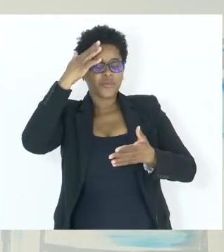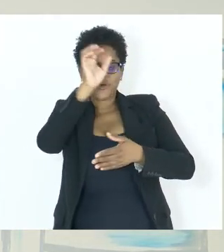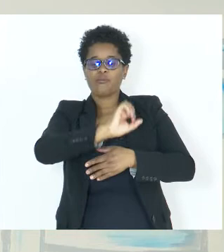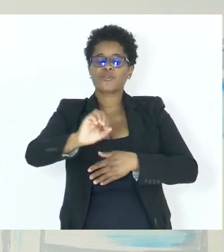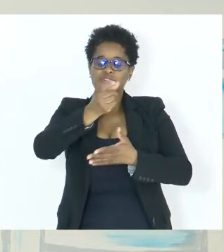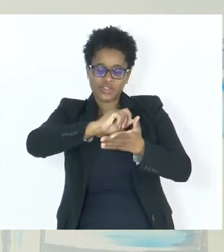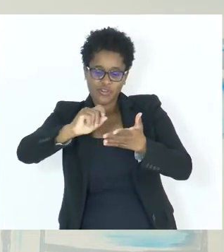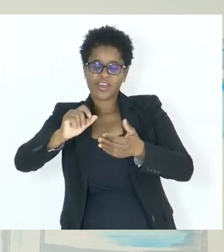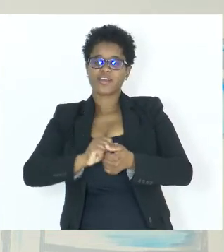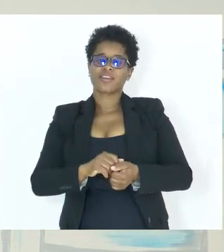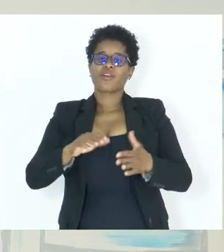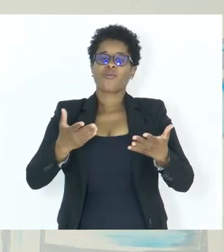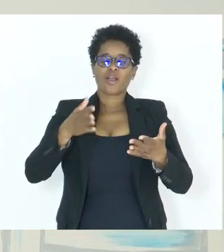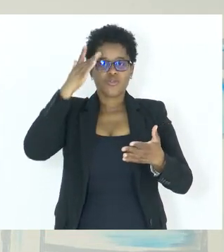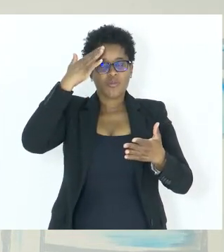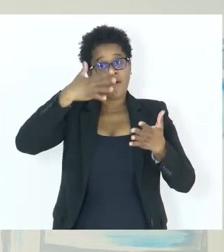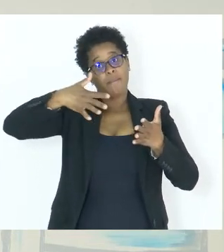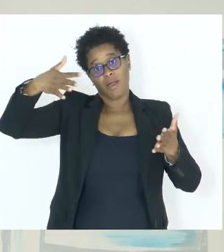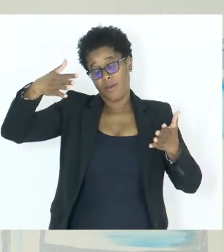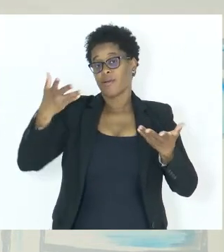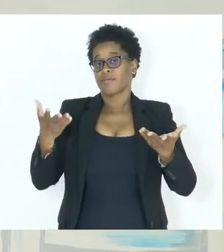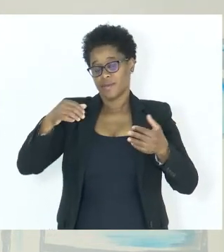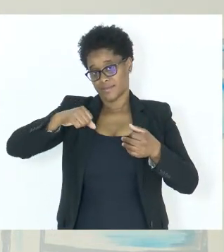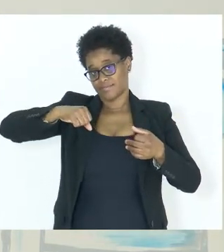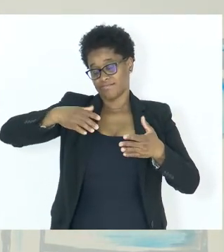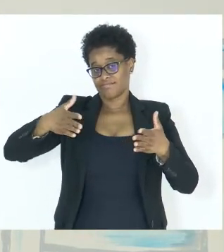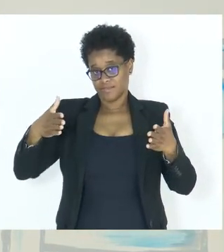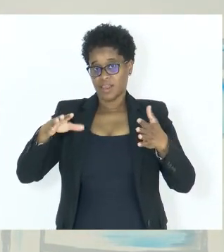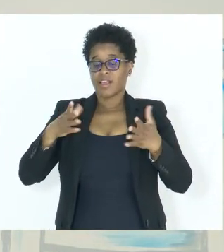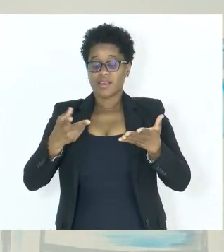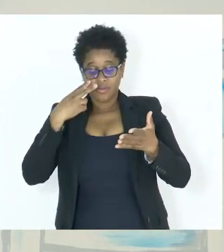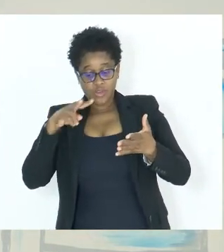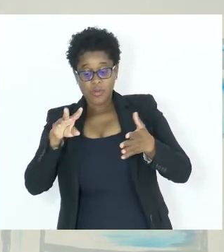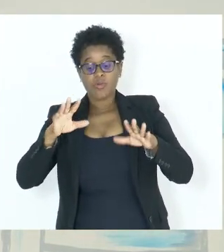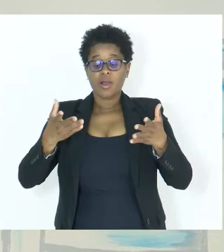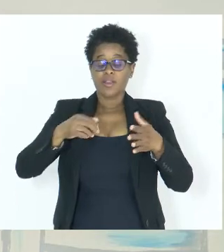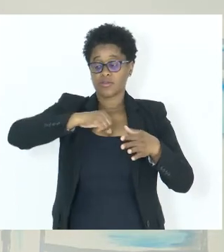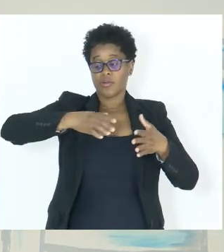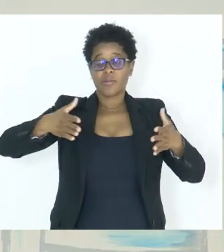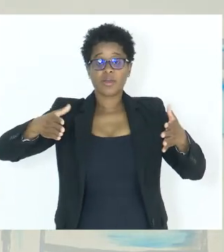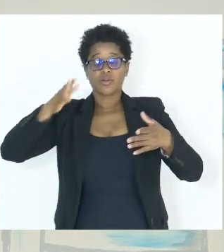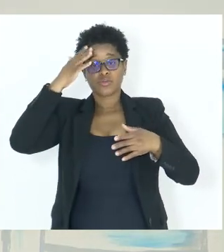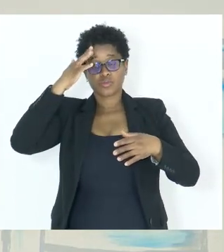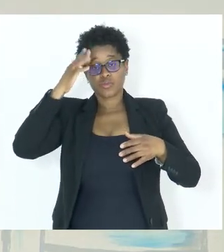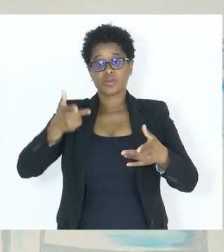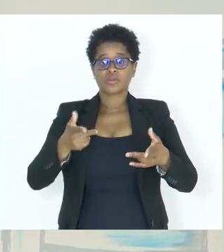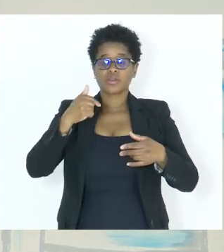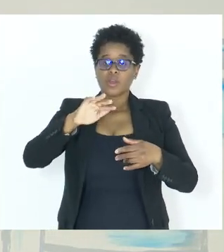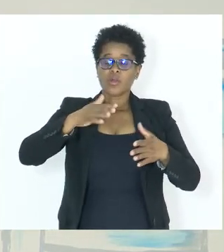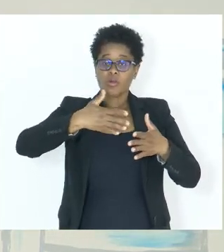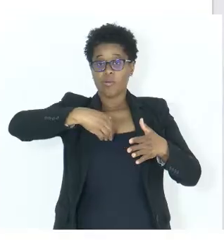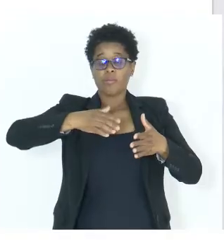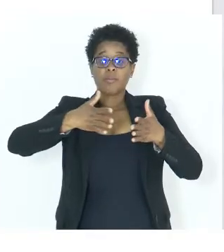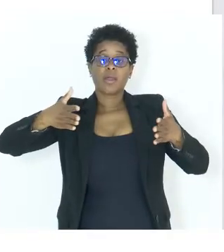colocaram? O número maior. Aqui vamos procurar qual é o maior número. Temos o maior